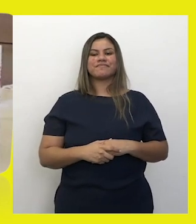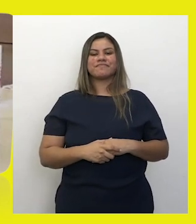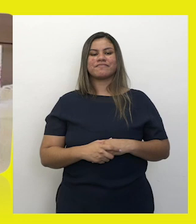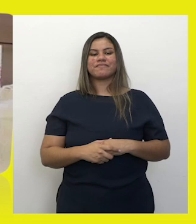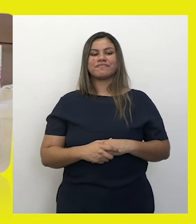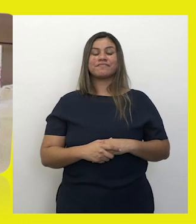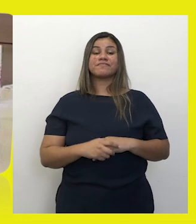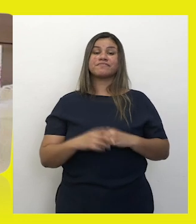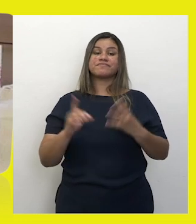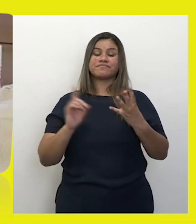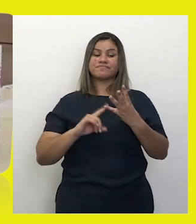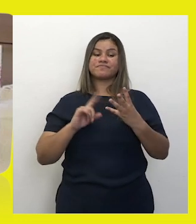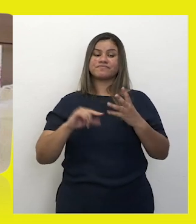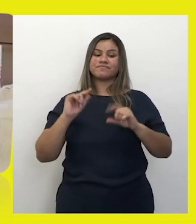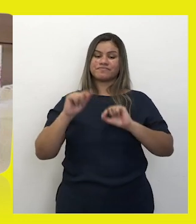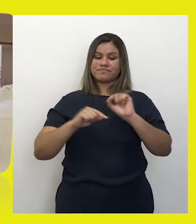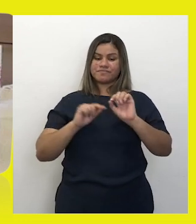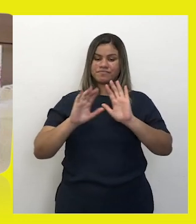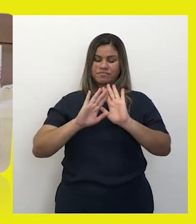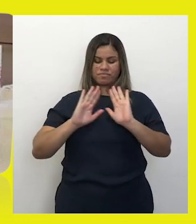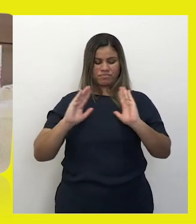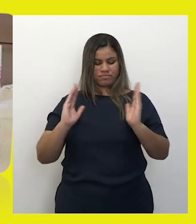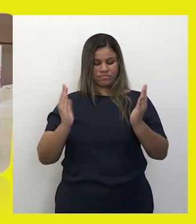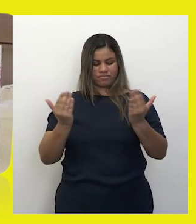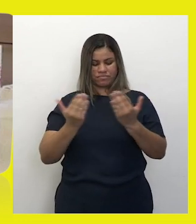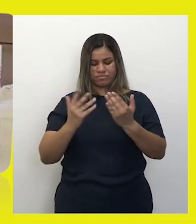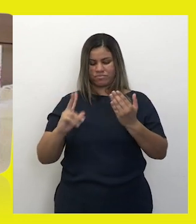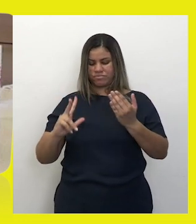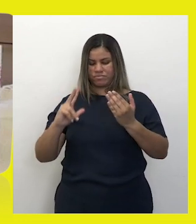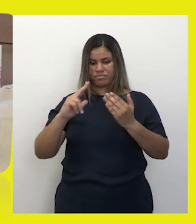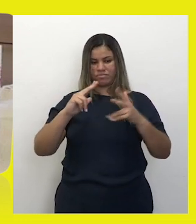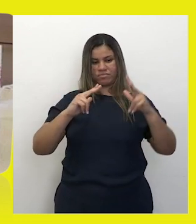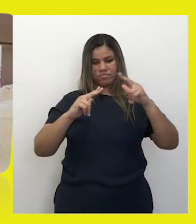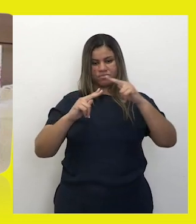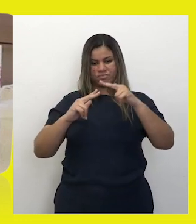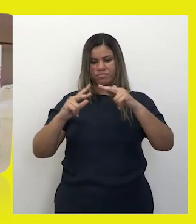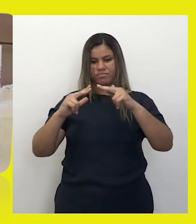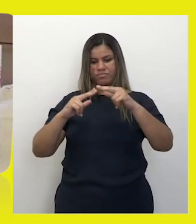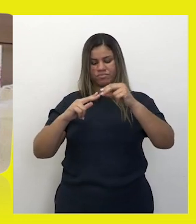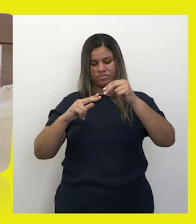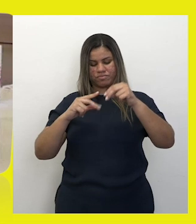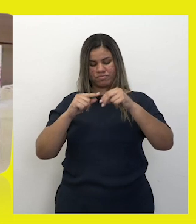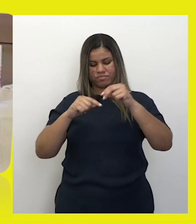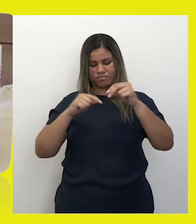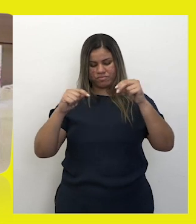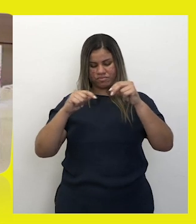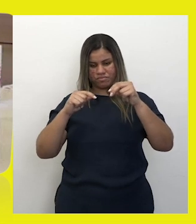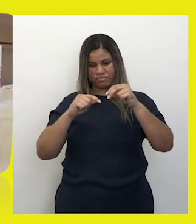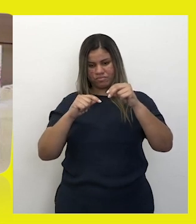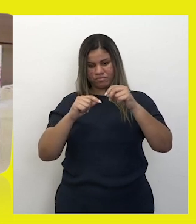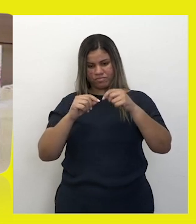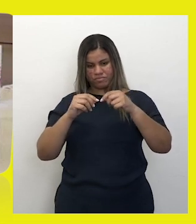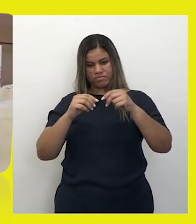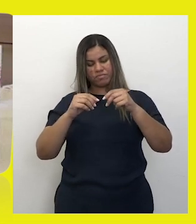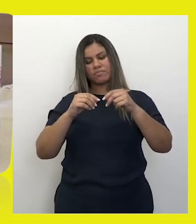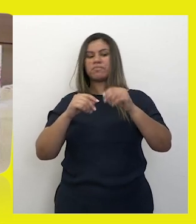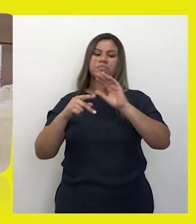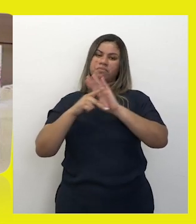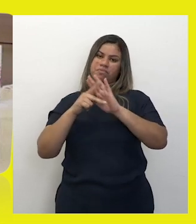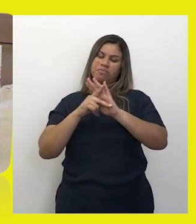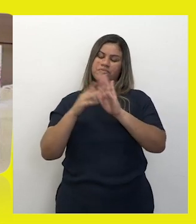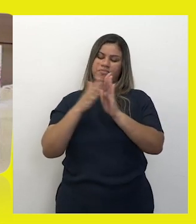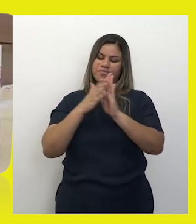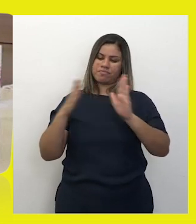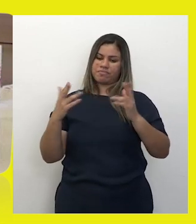Quarto passo, depois de encapar a caixinha, corta os 2 pedaços de fita de cetim, o outro tecido, da mesma